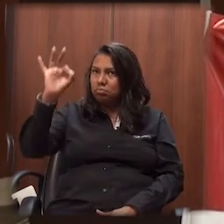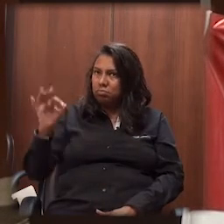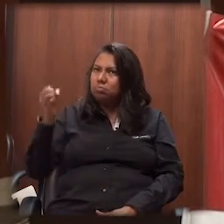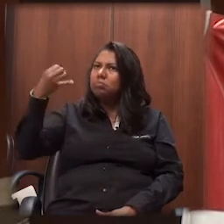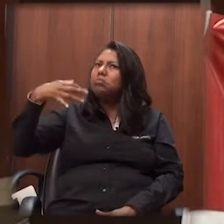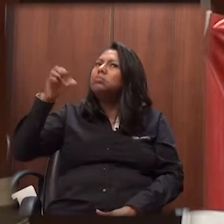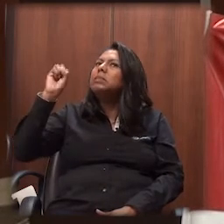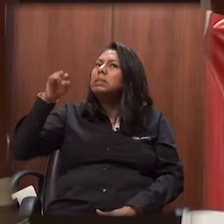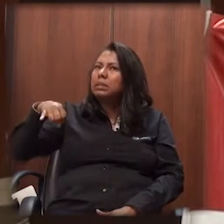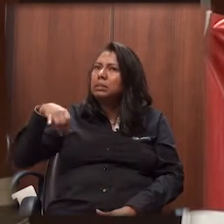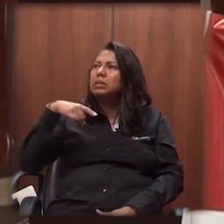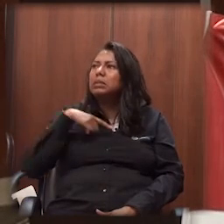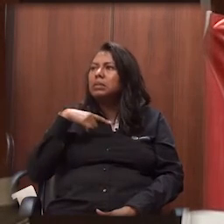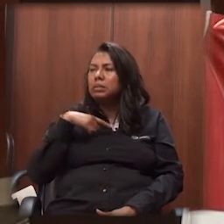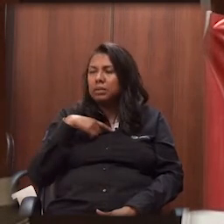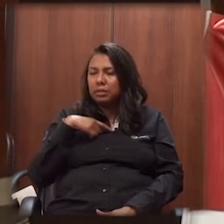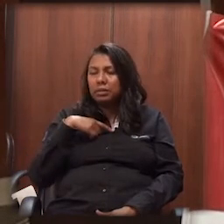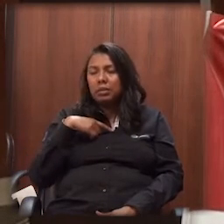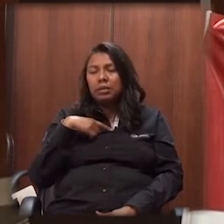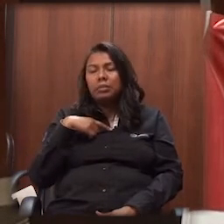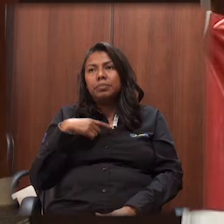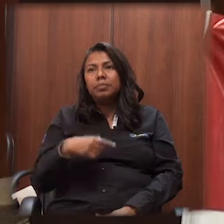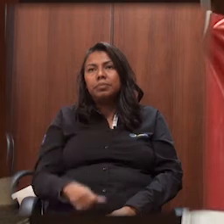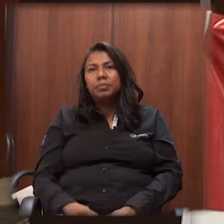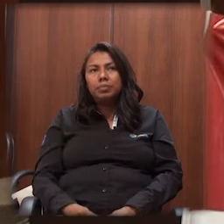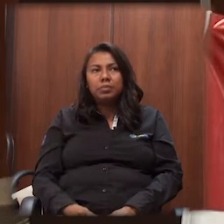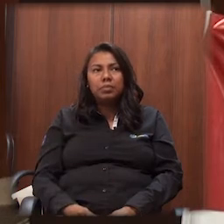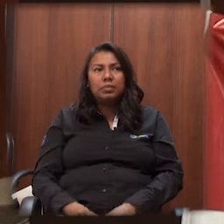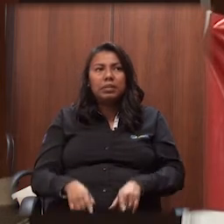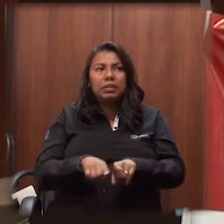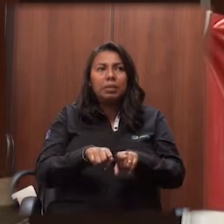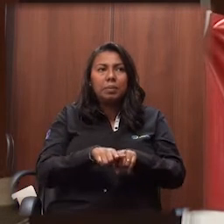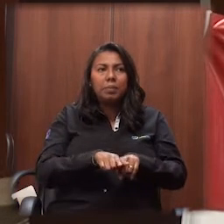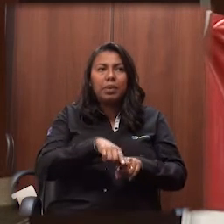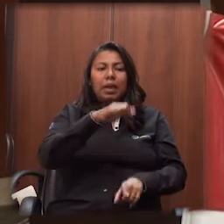sim, enfim, e as sinalizações da Academia de Polícia